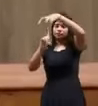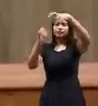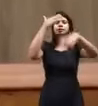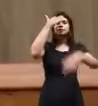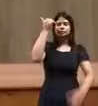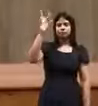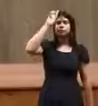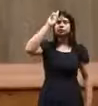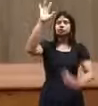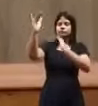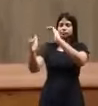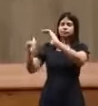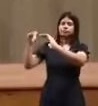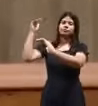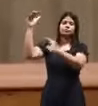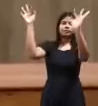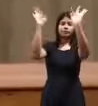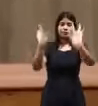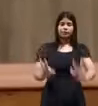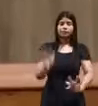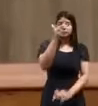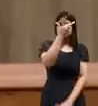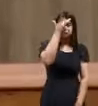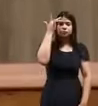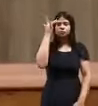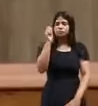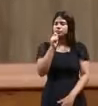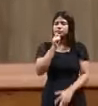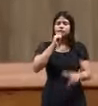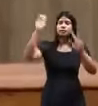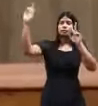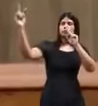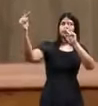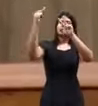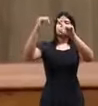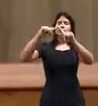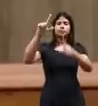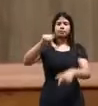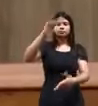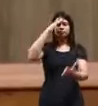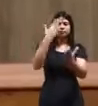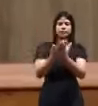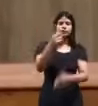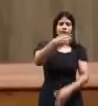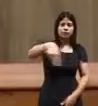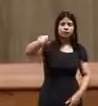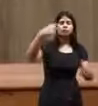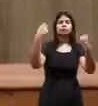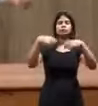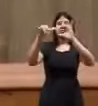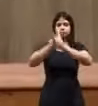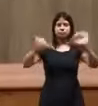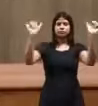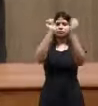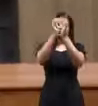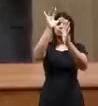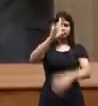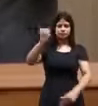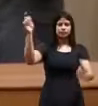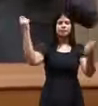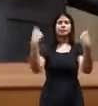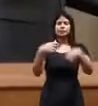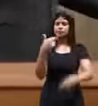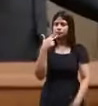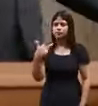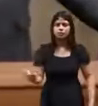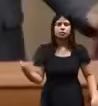Senhor. Bem-aventurados que não viram e creram. Só quem crê nele, dê o seu maior glória aqui esta noite. Fale em línguas estranhas, adore